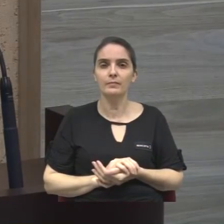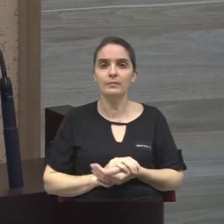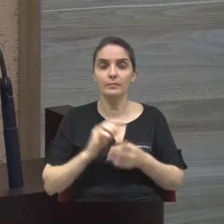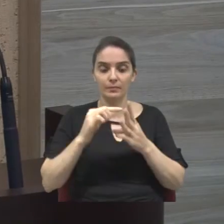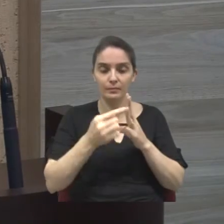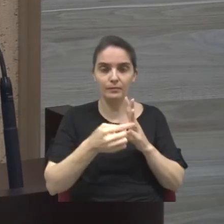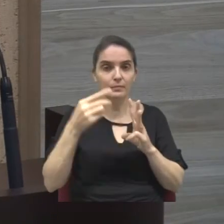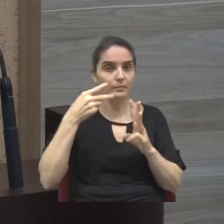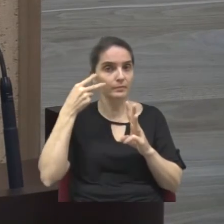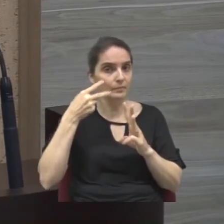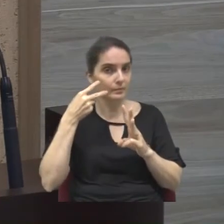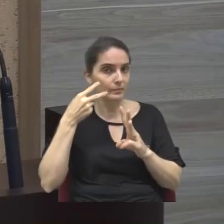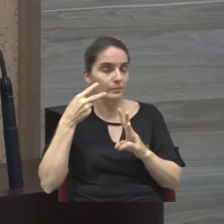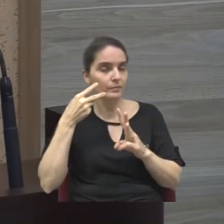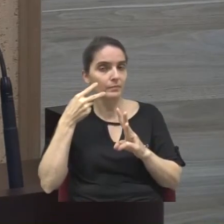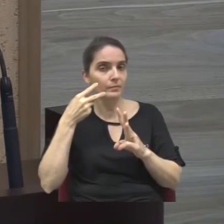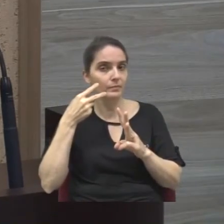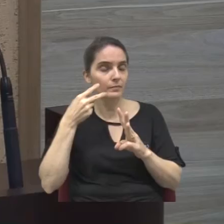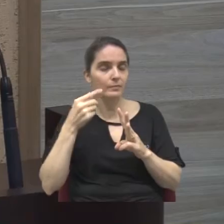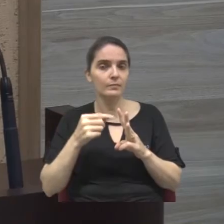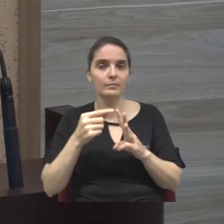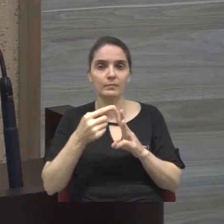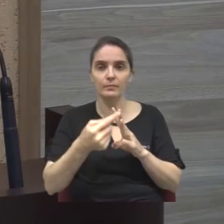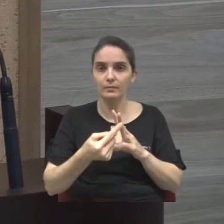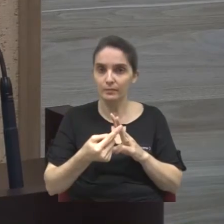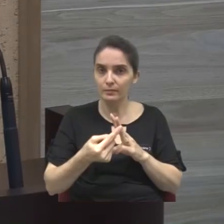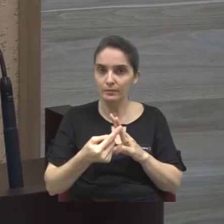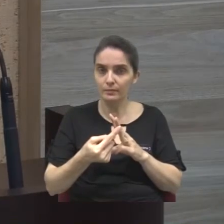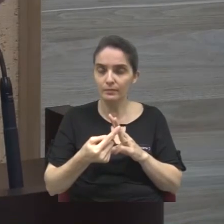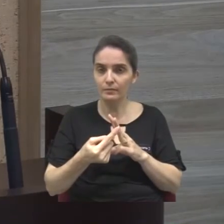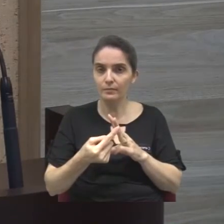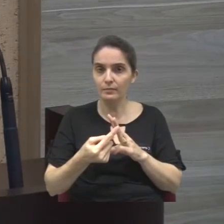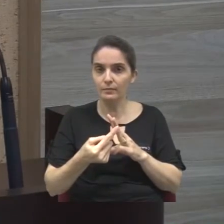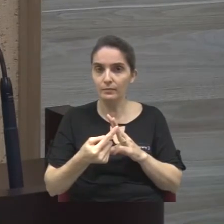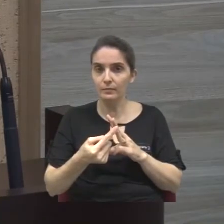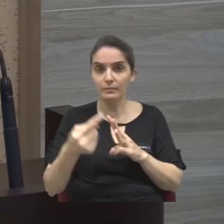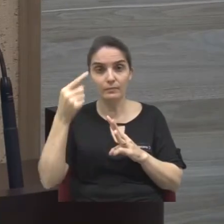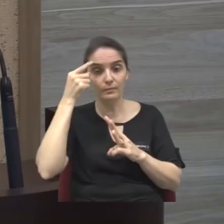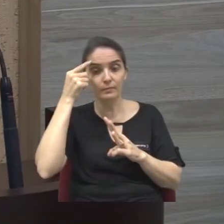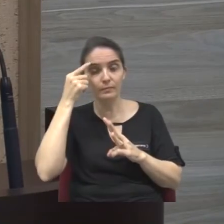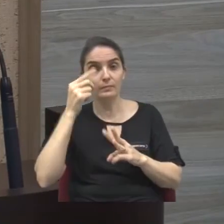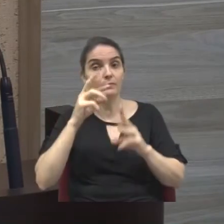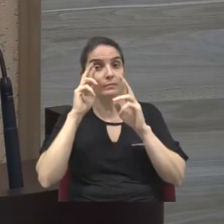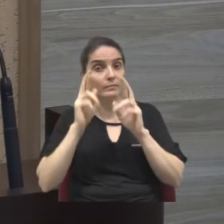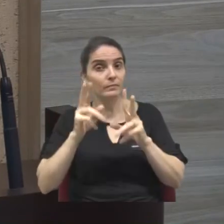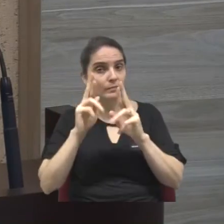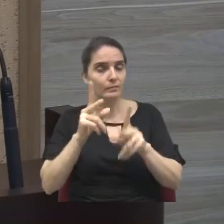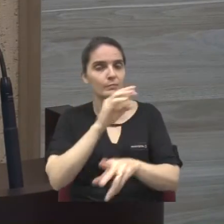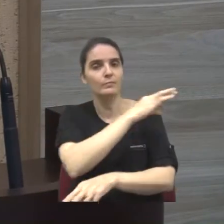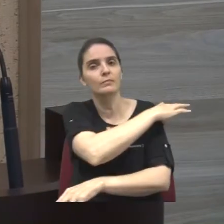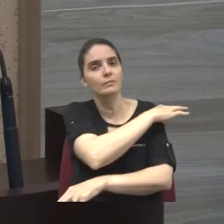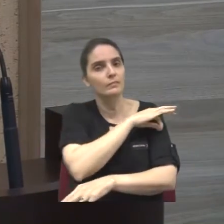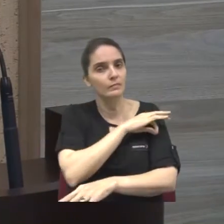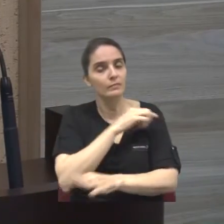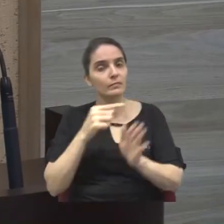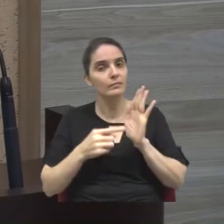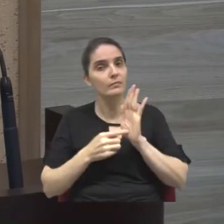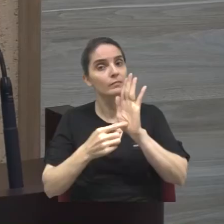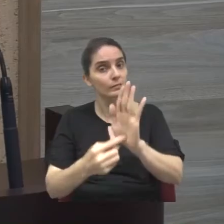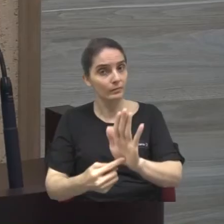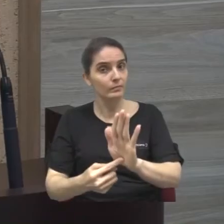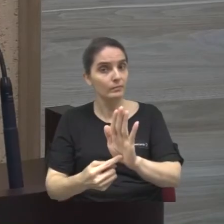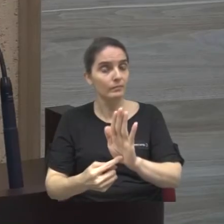são aqueles que se colocam de forma contrária e que levaram este prefeito ao Ministério